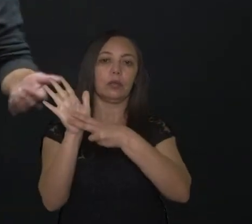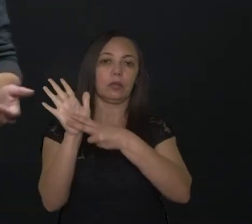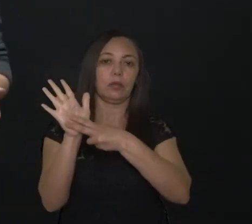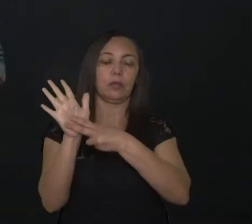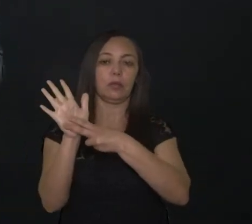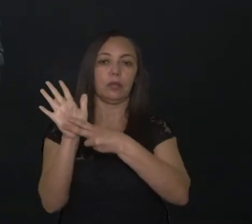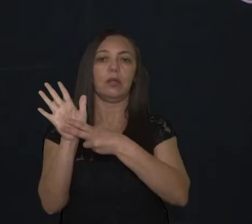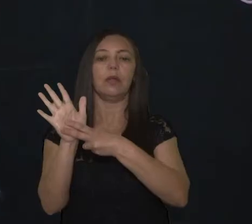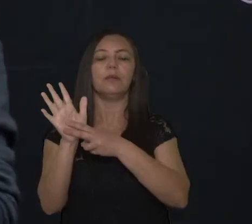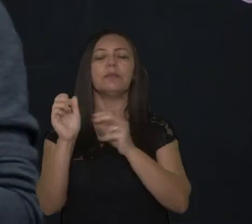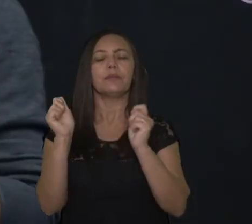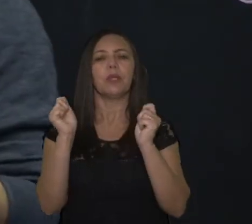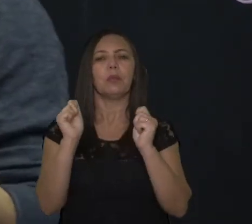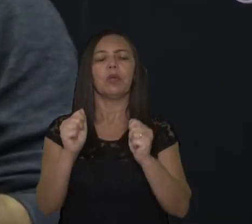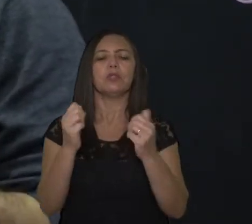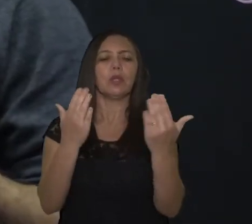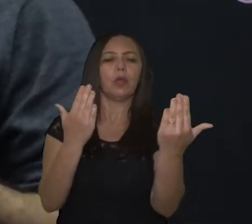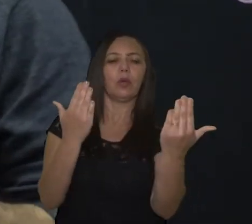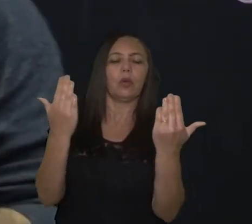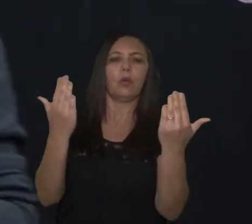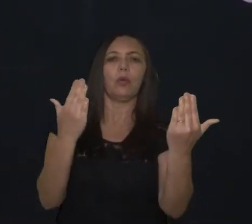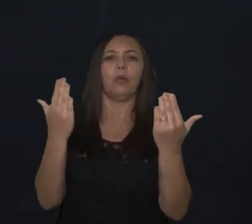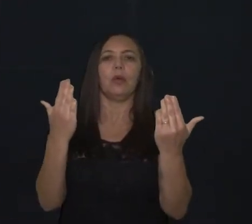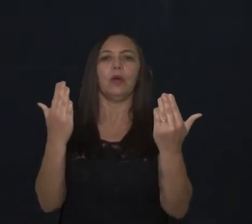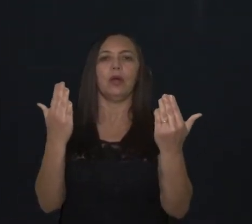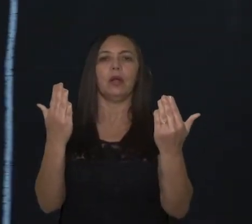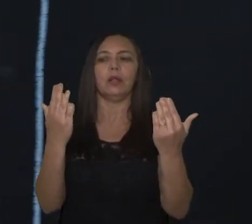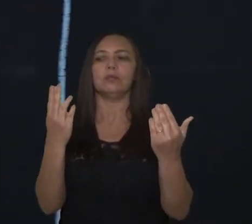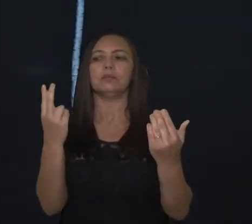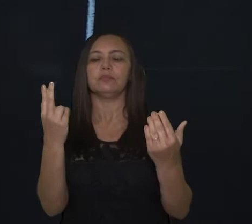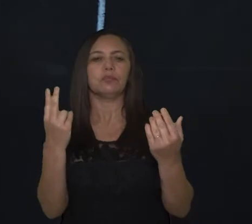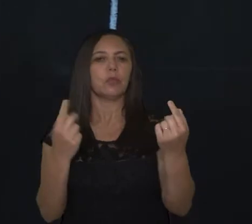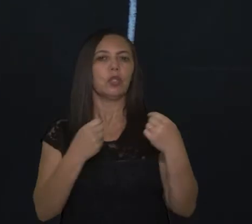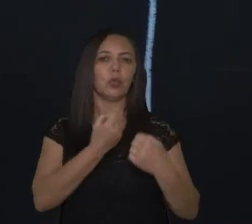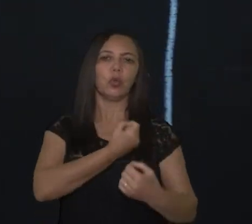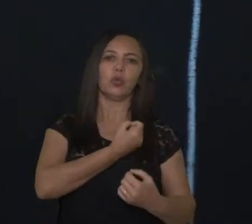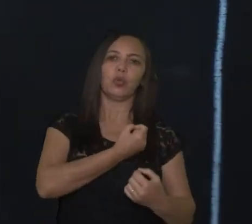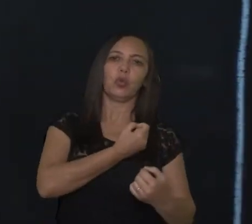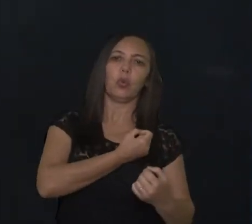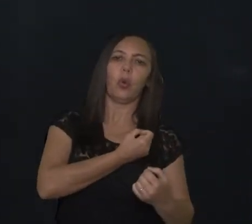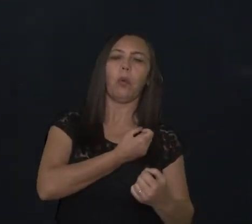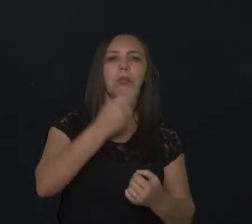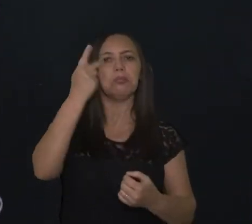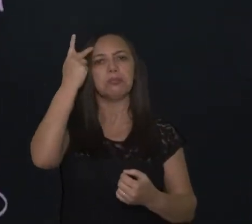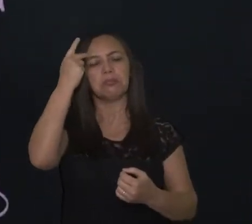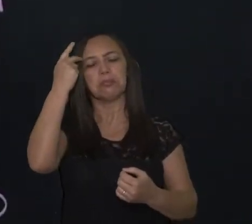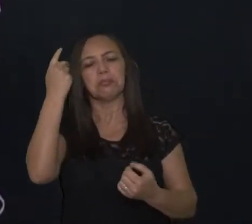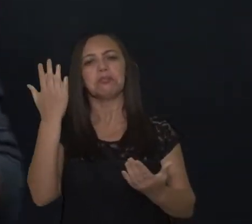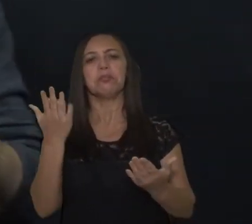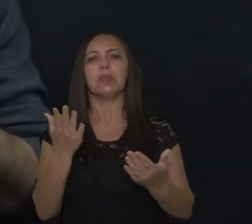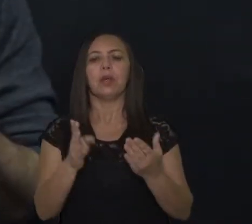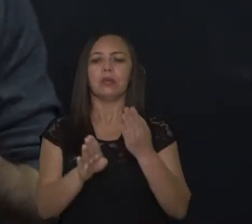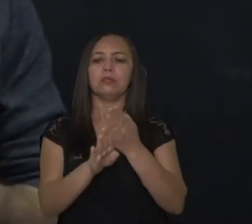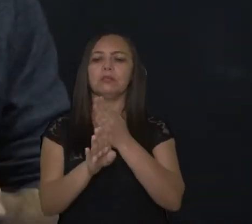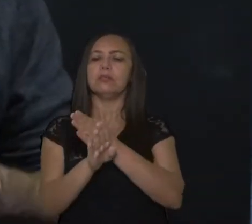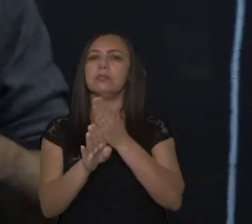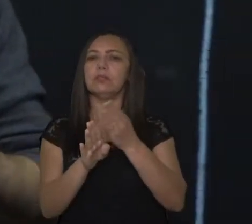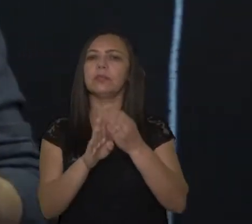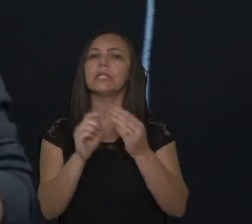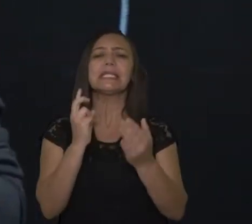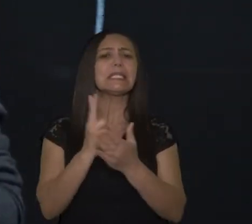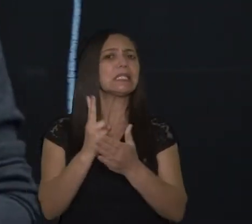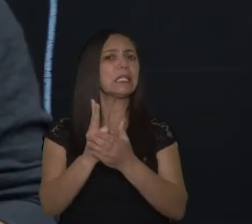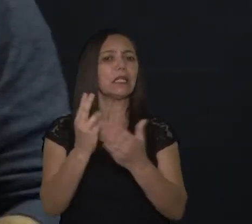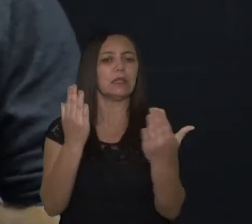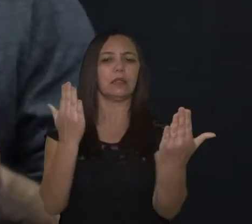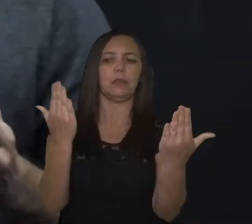de igual. Para que a gente possa comparar duas frações ou dois números racionais, pessoal, você sempre faz